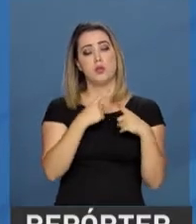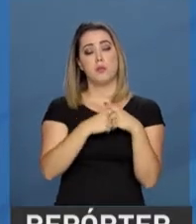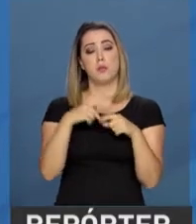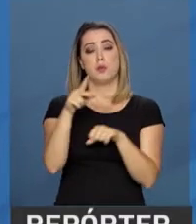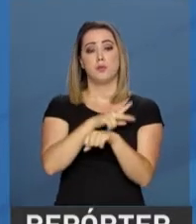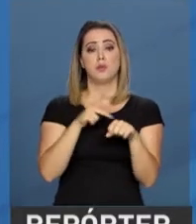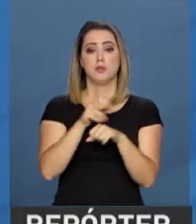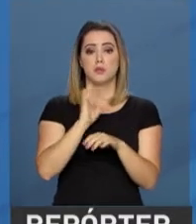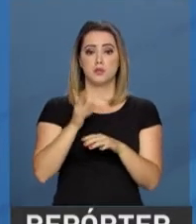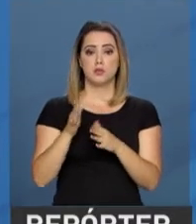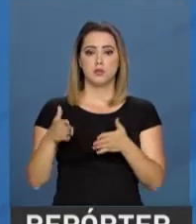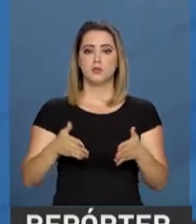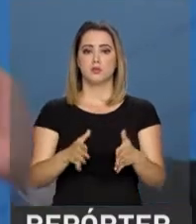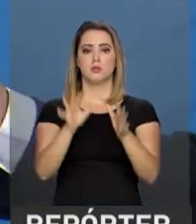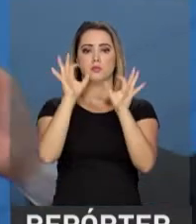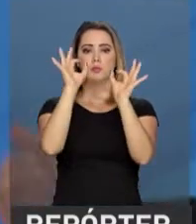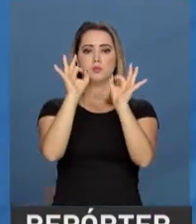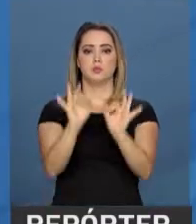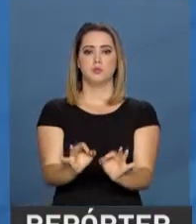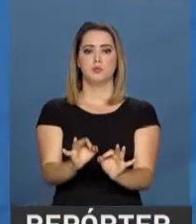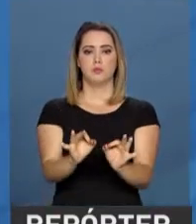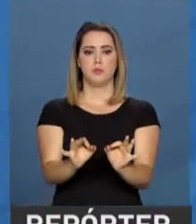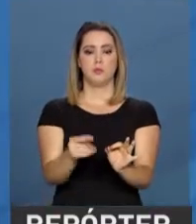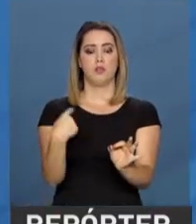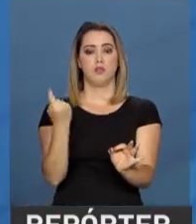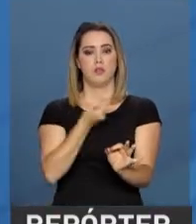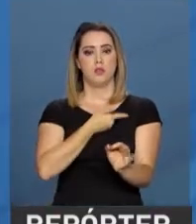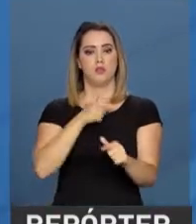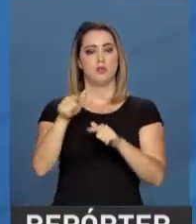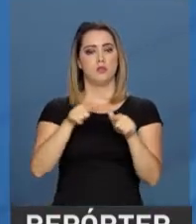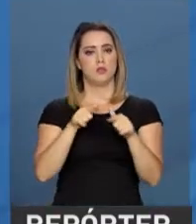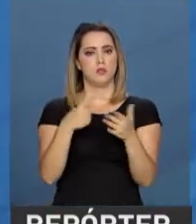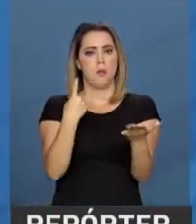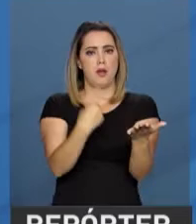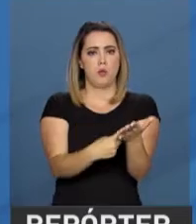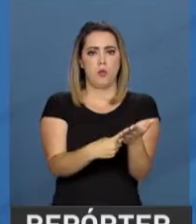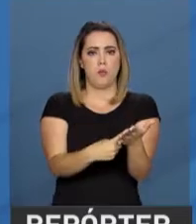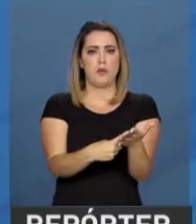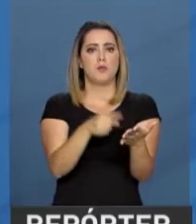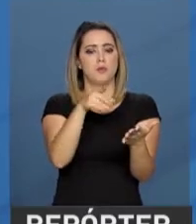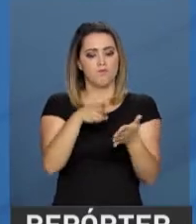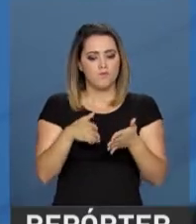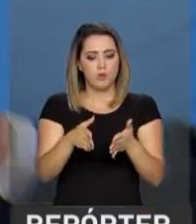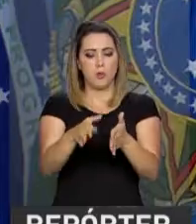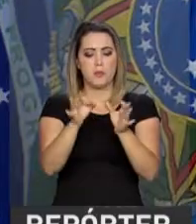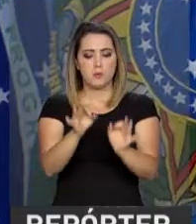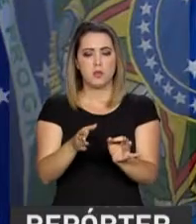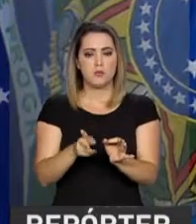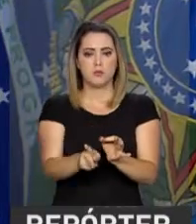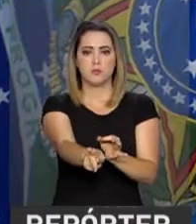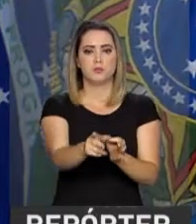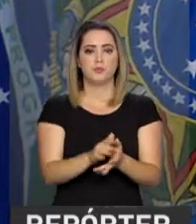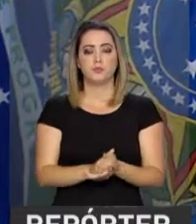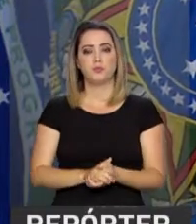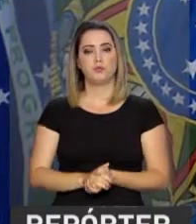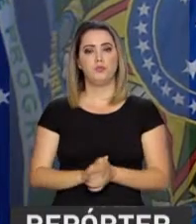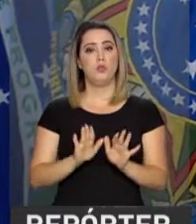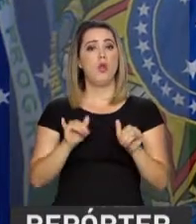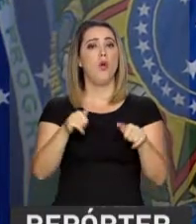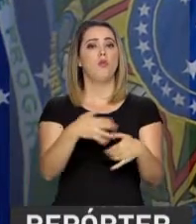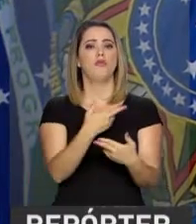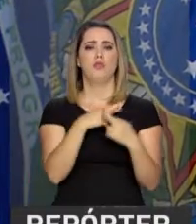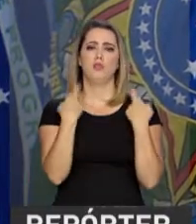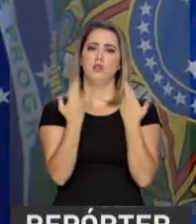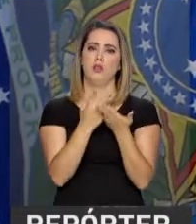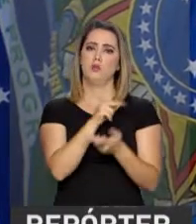está na direção certa e o nosso compromisso é mantê-lo nessa direção. Ao encerrar a reunião, o